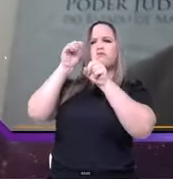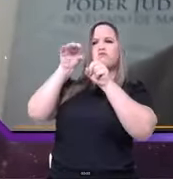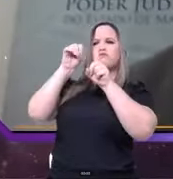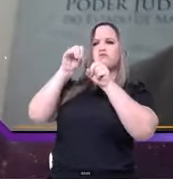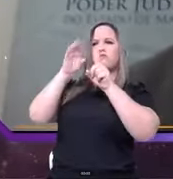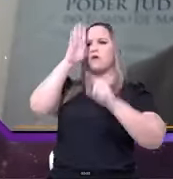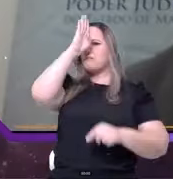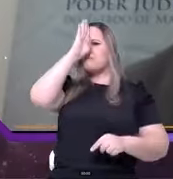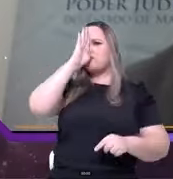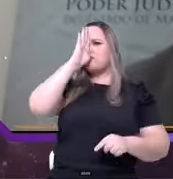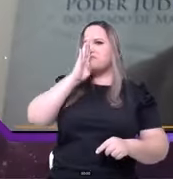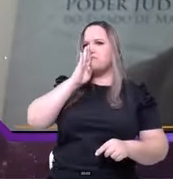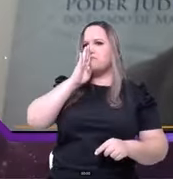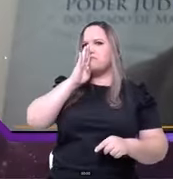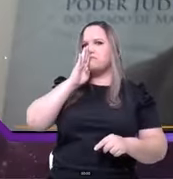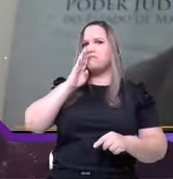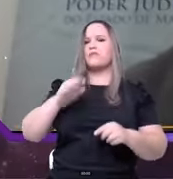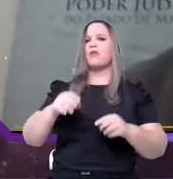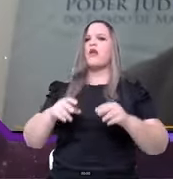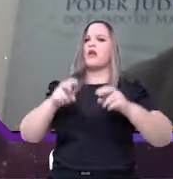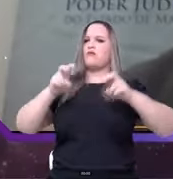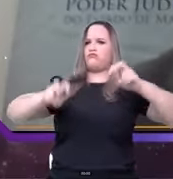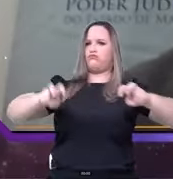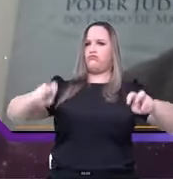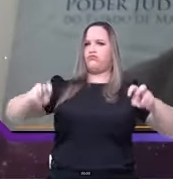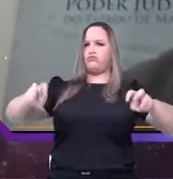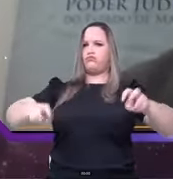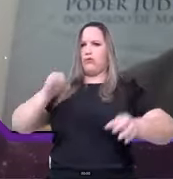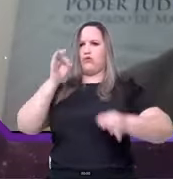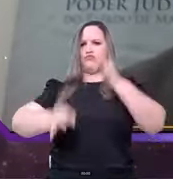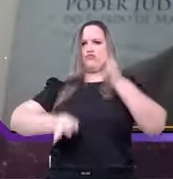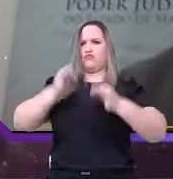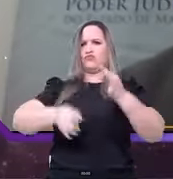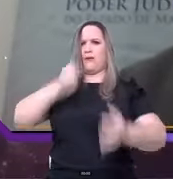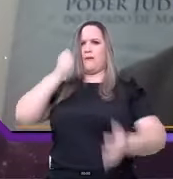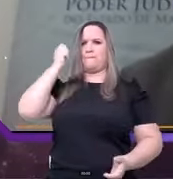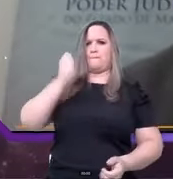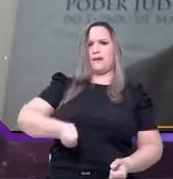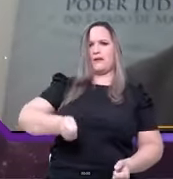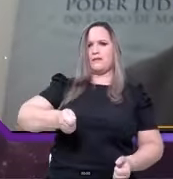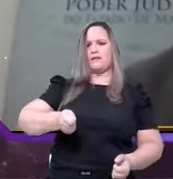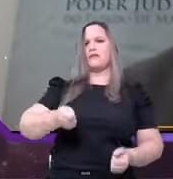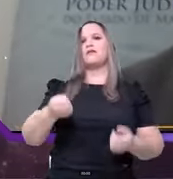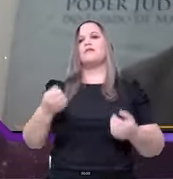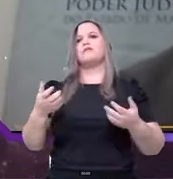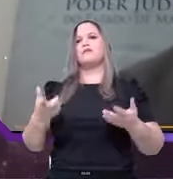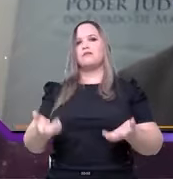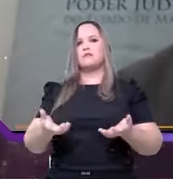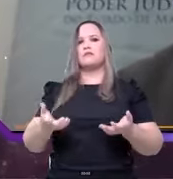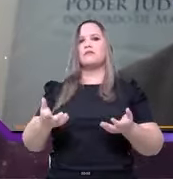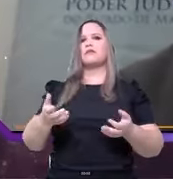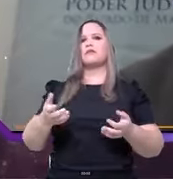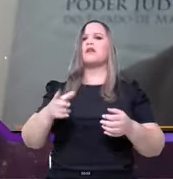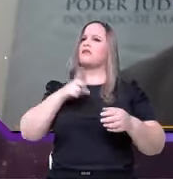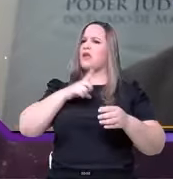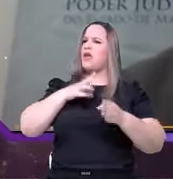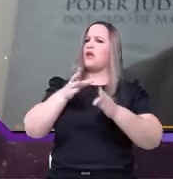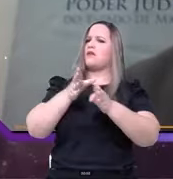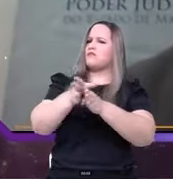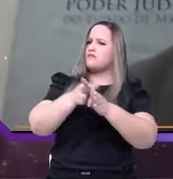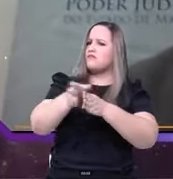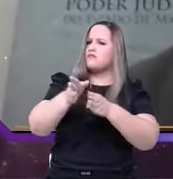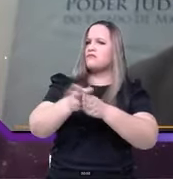gratuita, nos modos de um julgamento do Tribunal do Júri. Ou seja, conta com oitivas, instrução